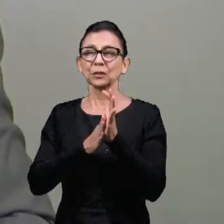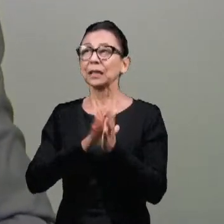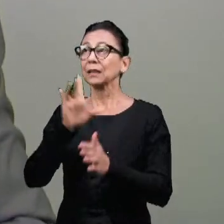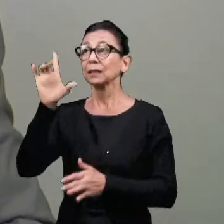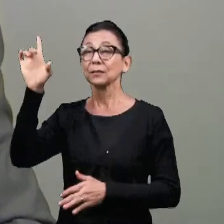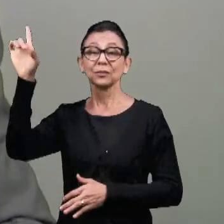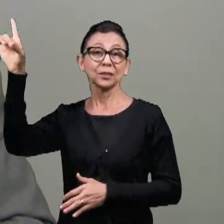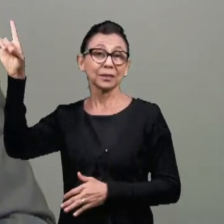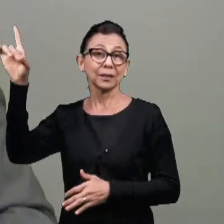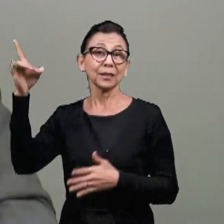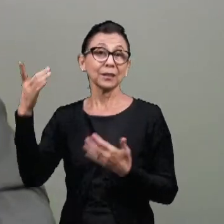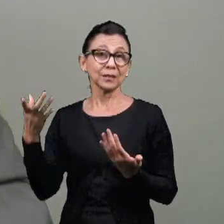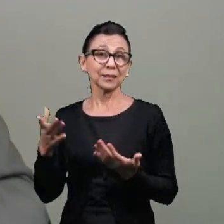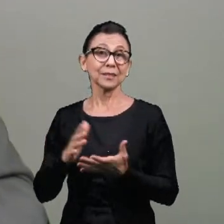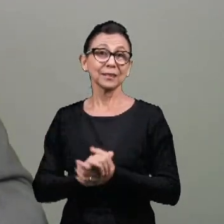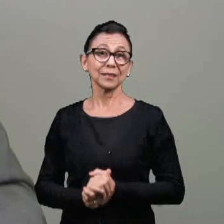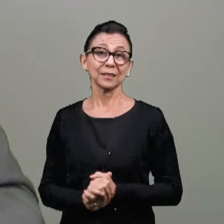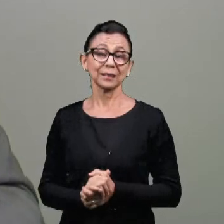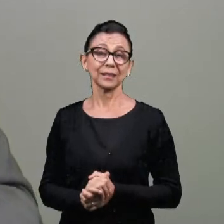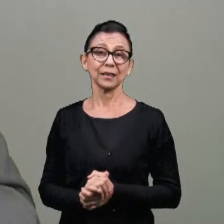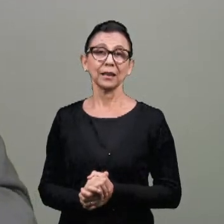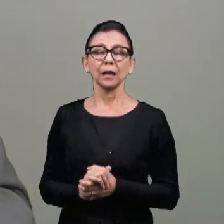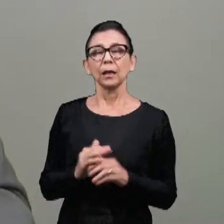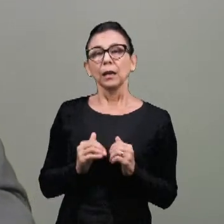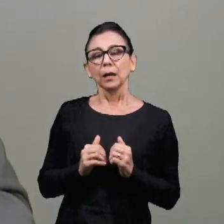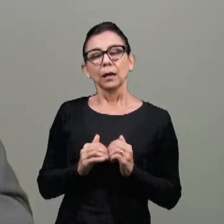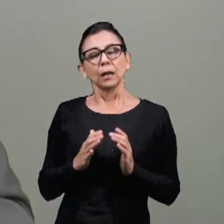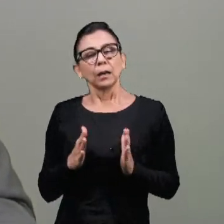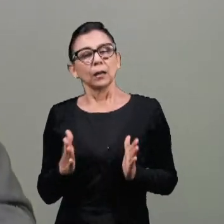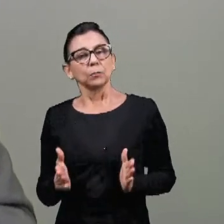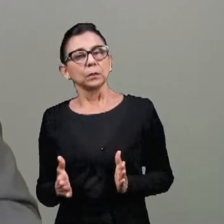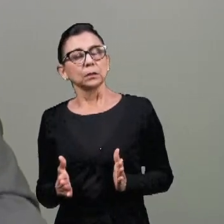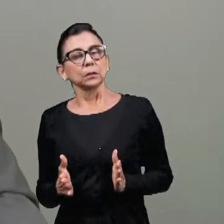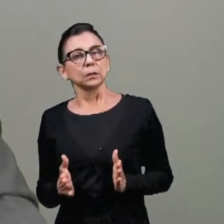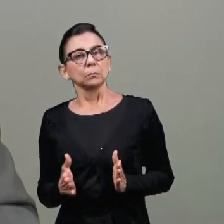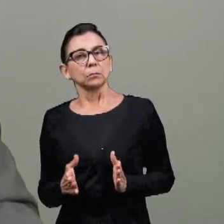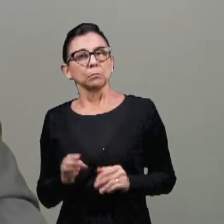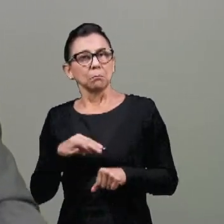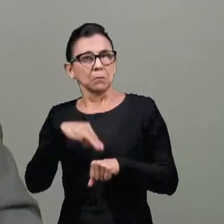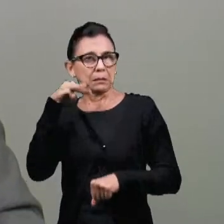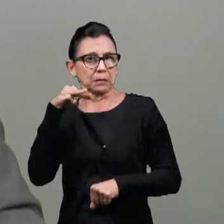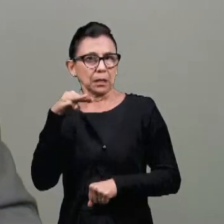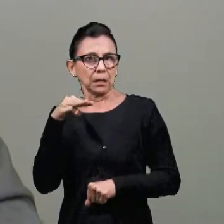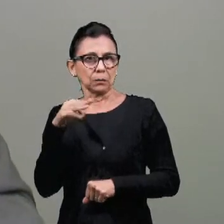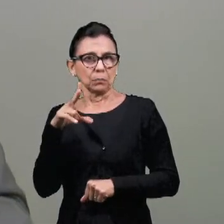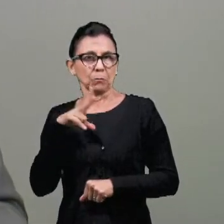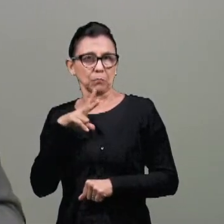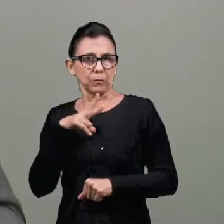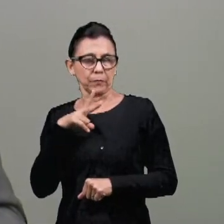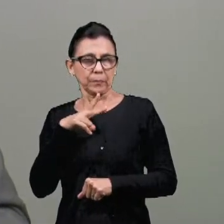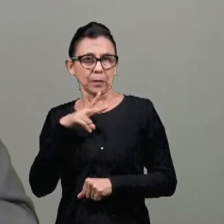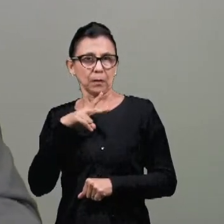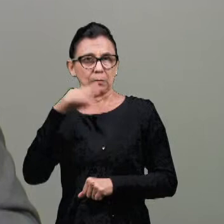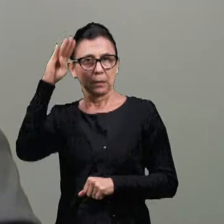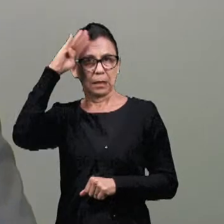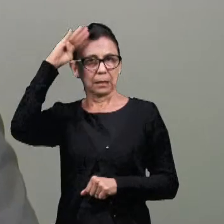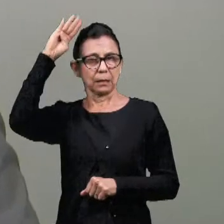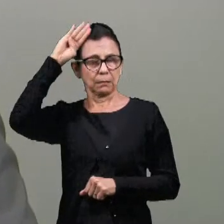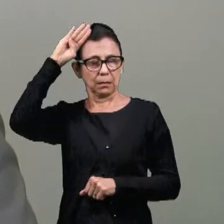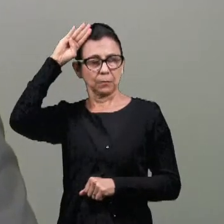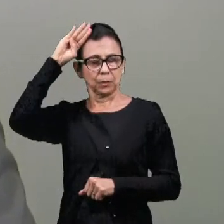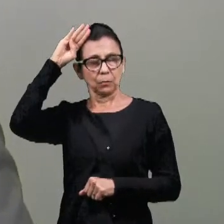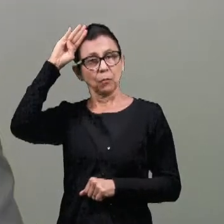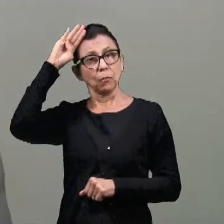que dizia respeito exclusivamente, a princípio, a um projeto pessoal, profissional, acadêmico, né, se